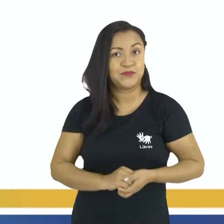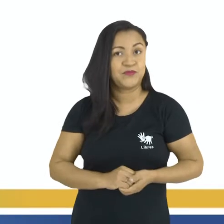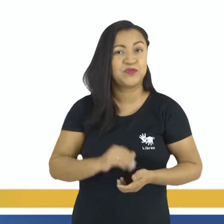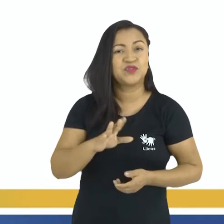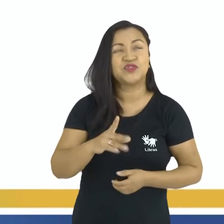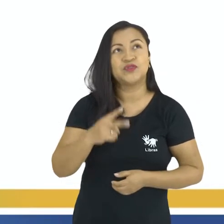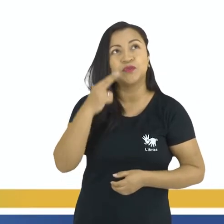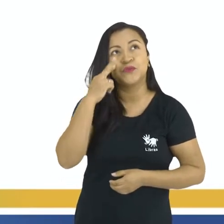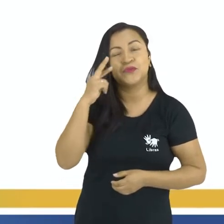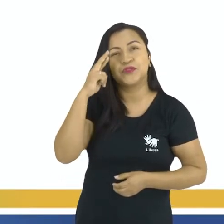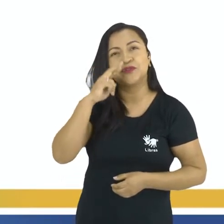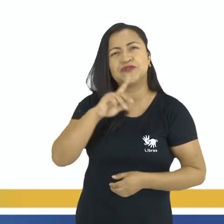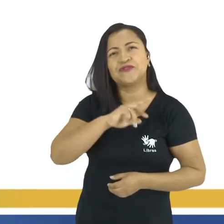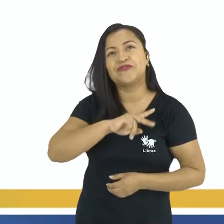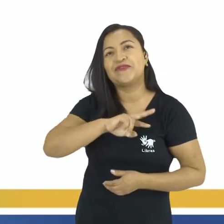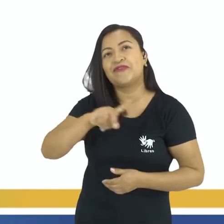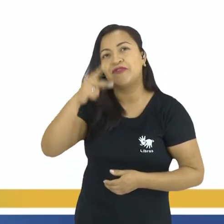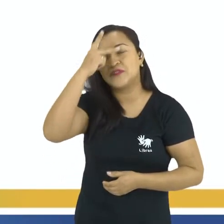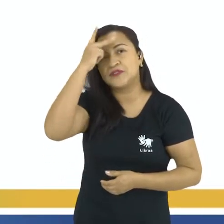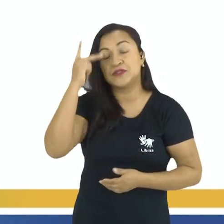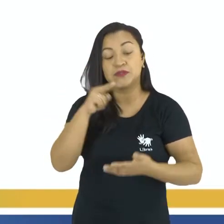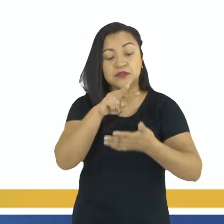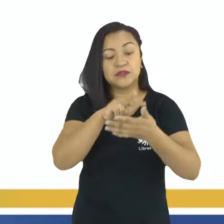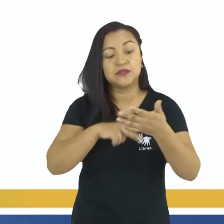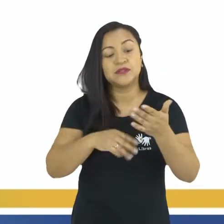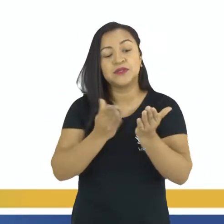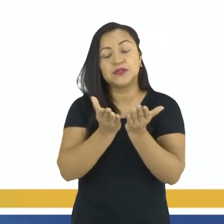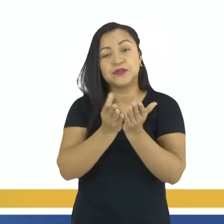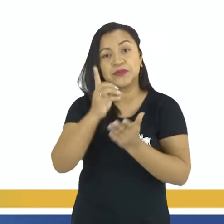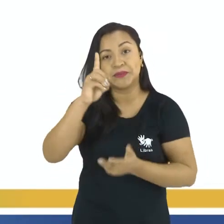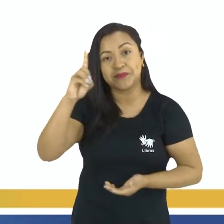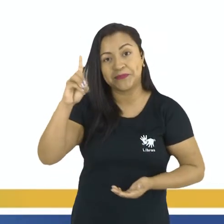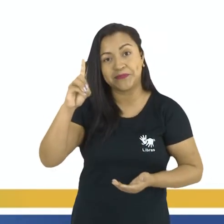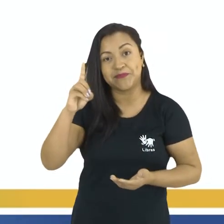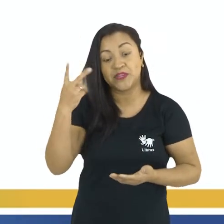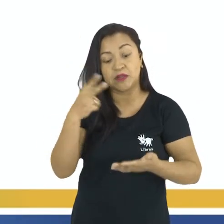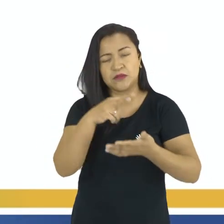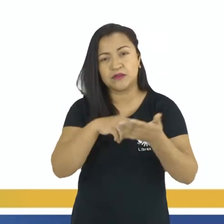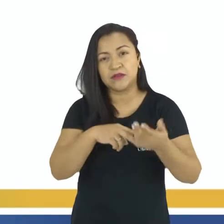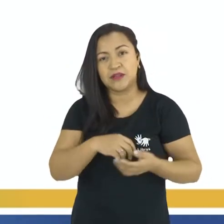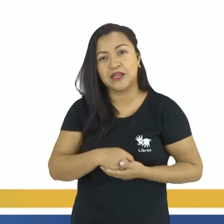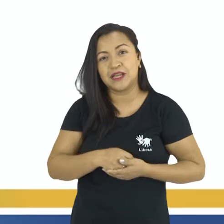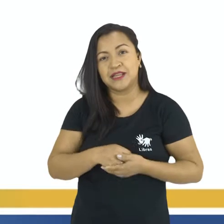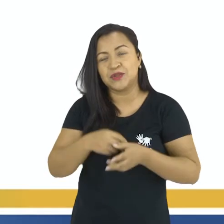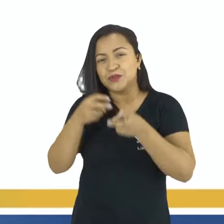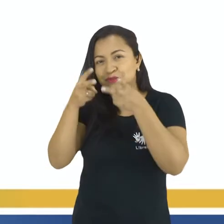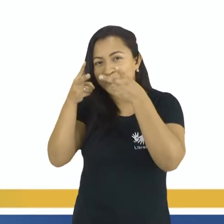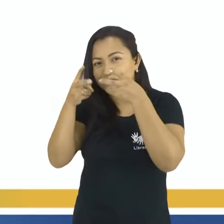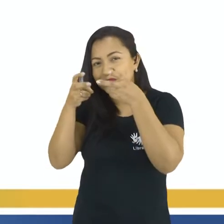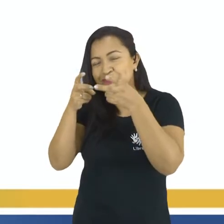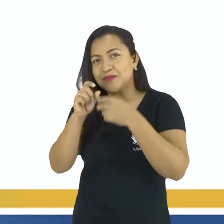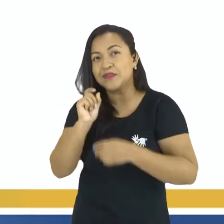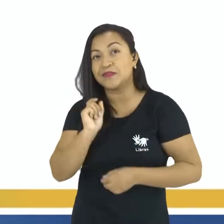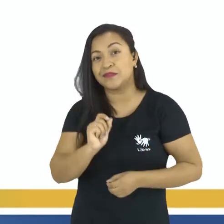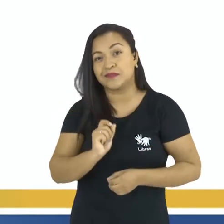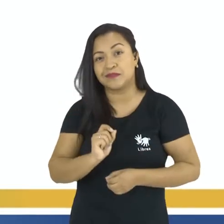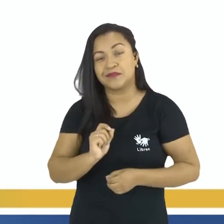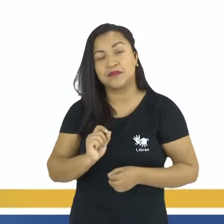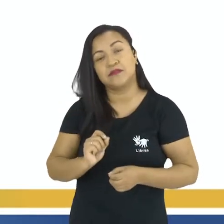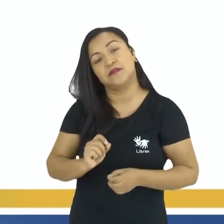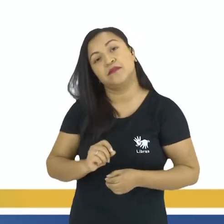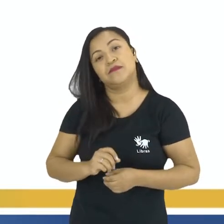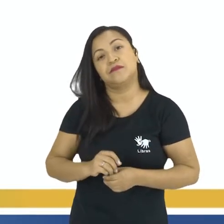várias pessoas lendo a Bíblia. E essa leitura também é interessante vocês lembrarem que